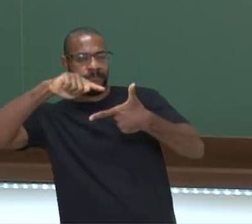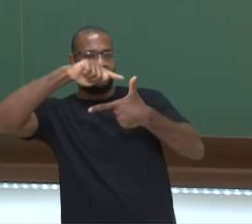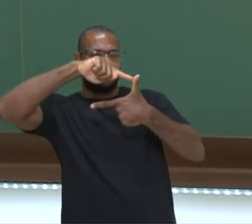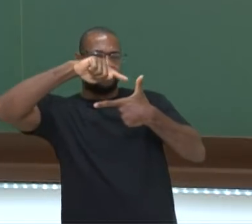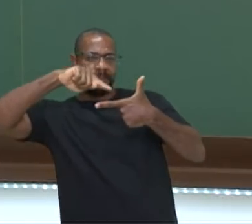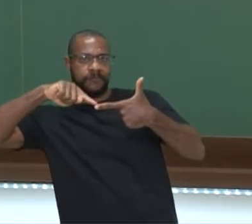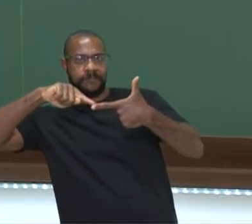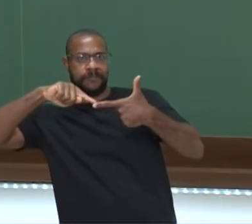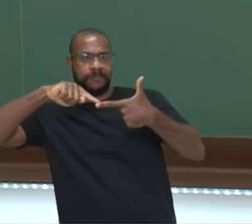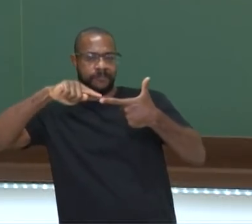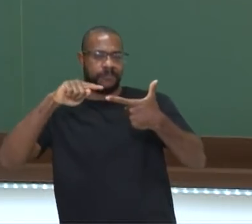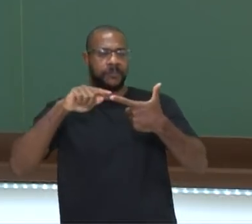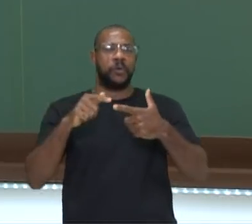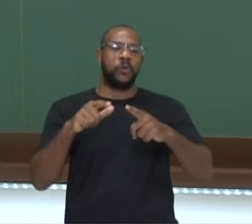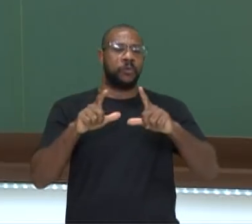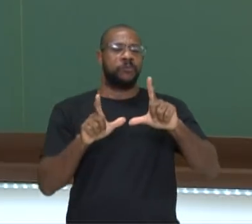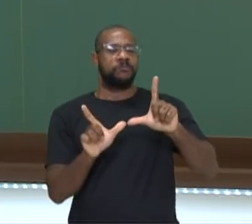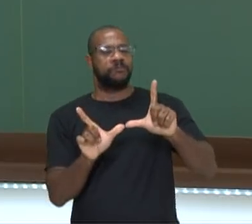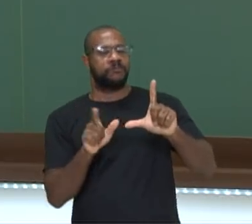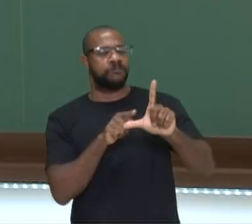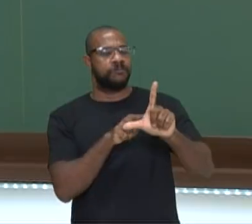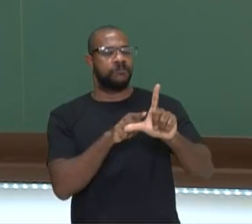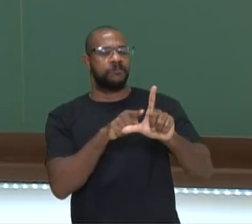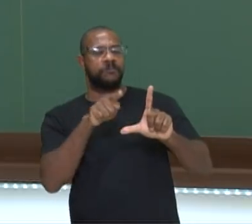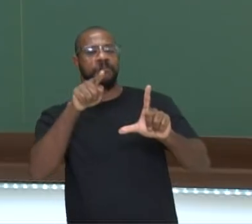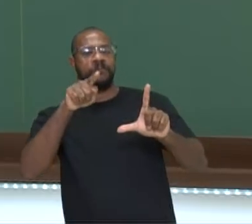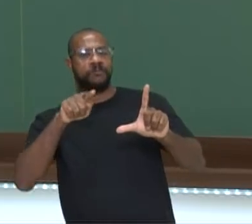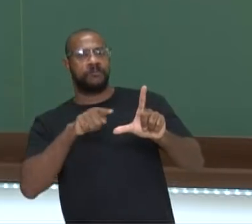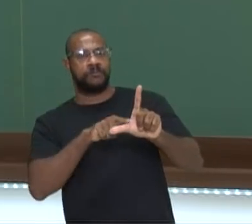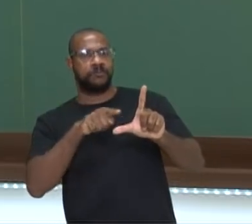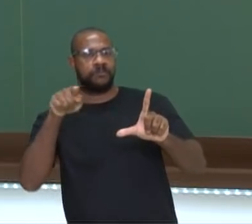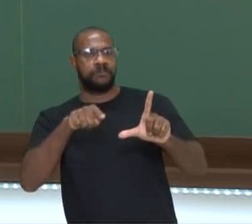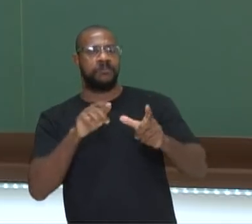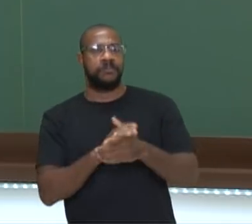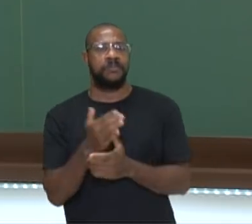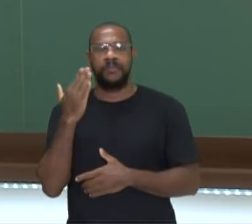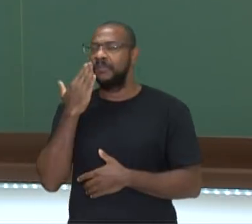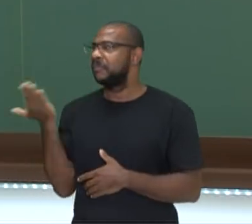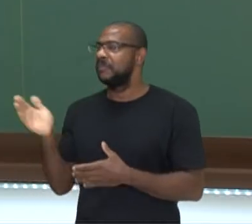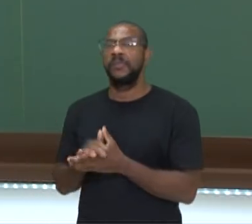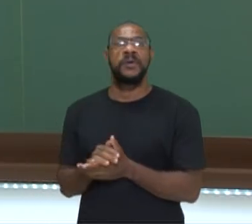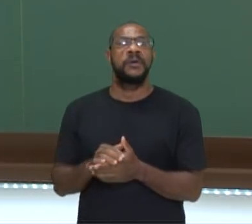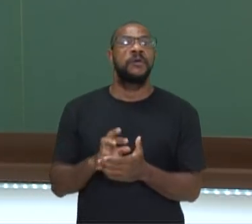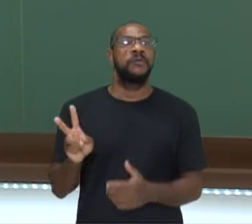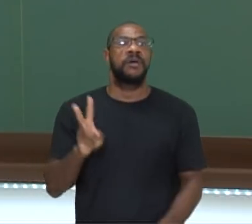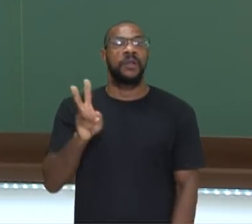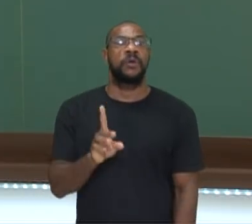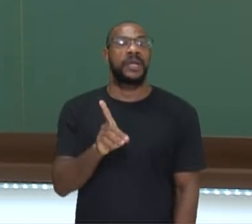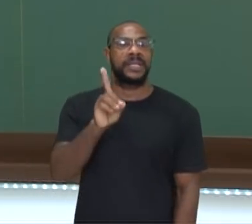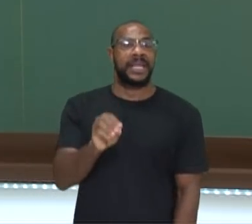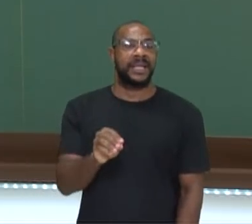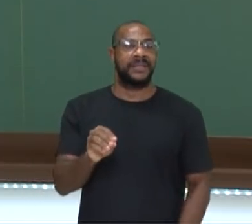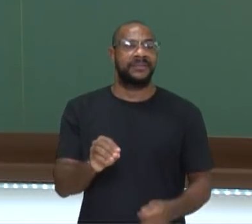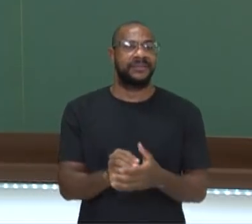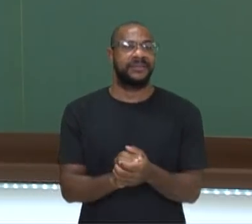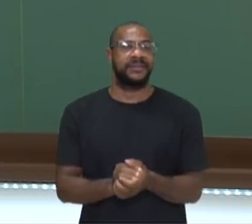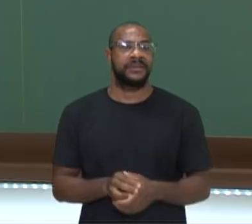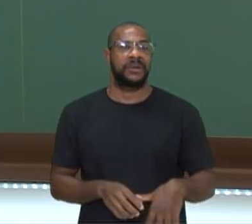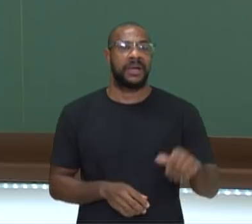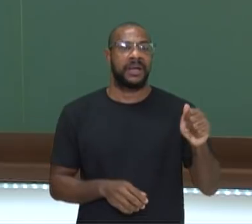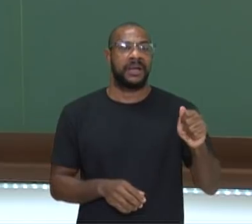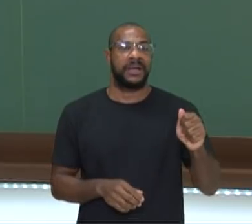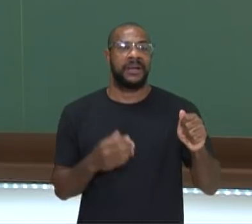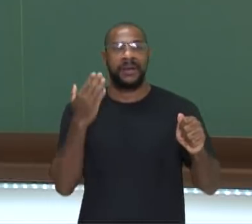medidas aqui, dividido pelo outro cateto, que é aqui, que vale 10. Portanto, aqui, a